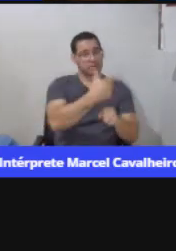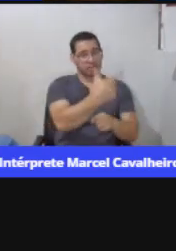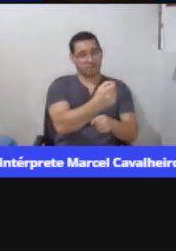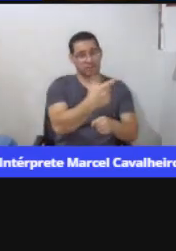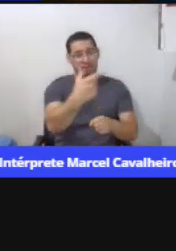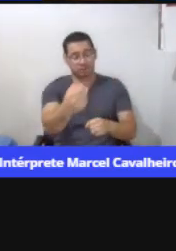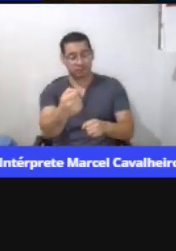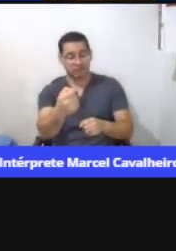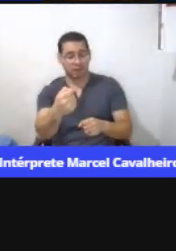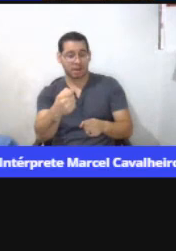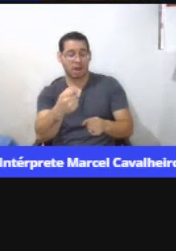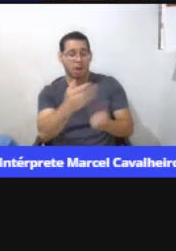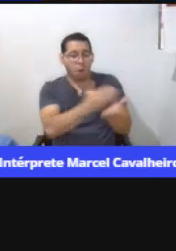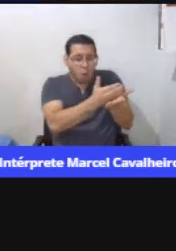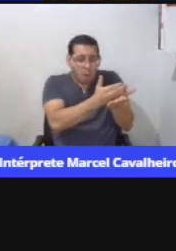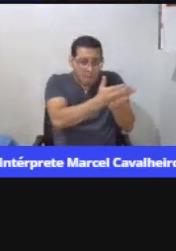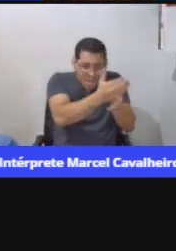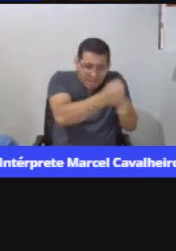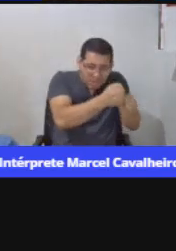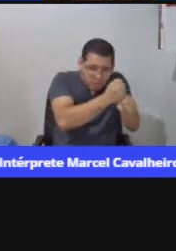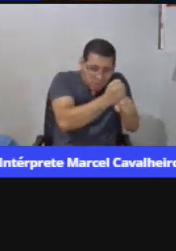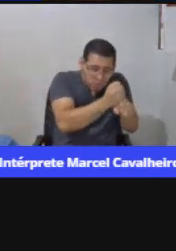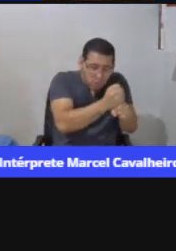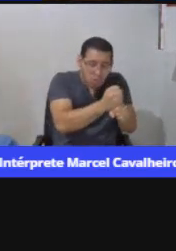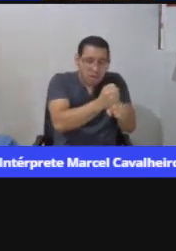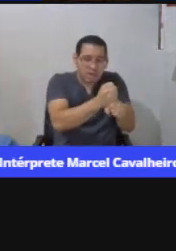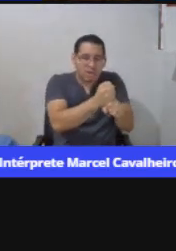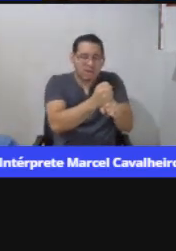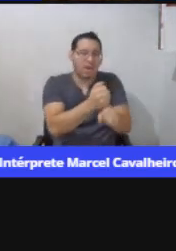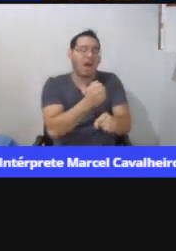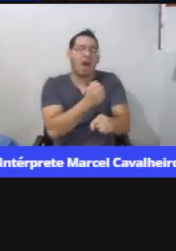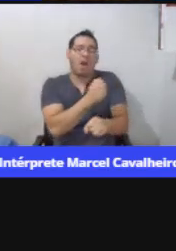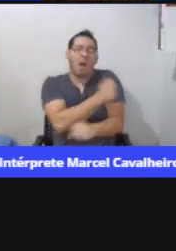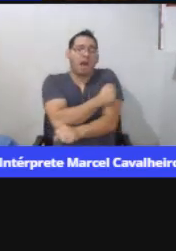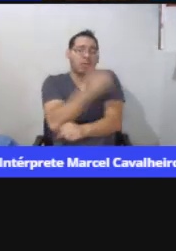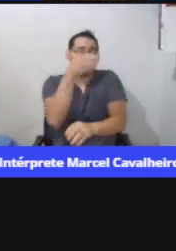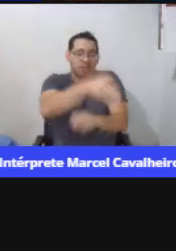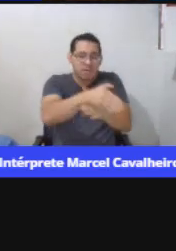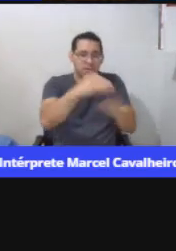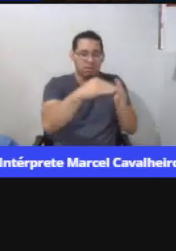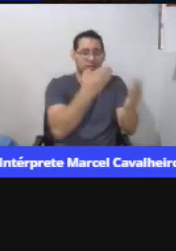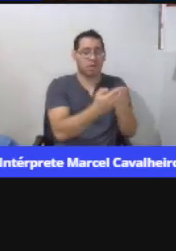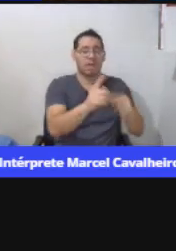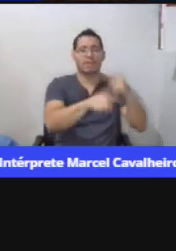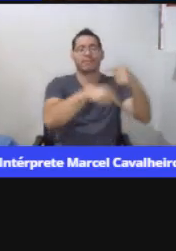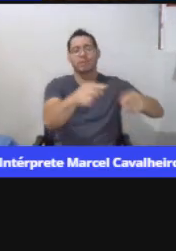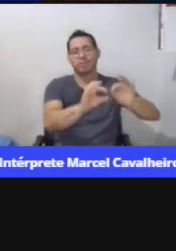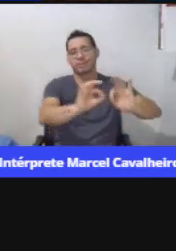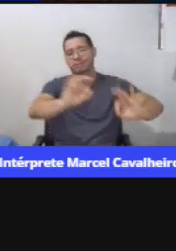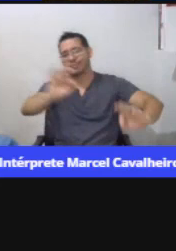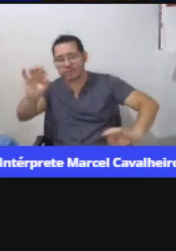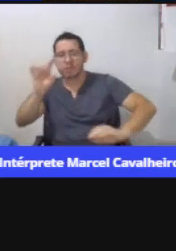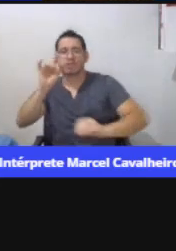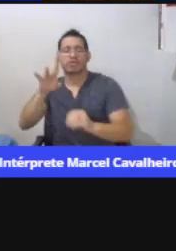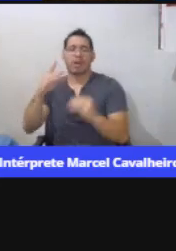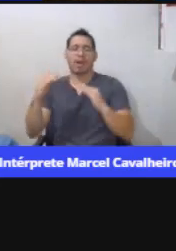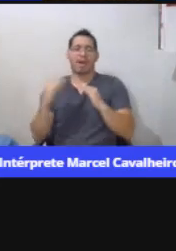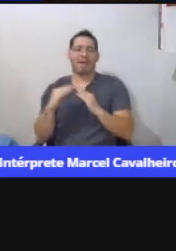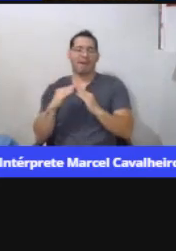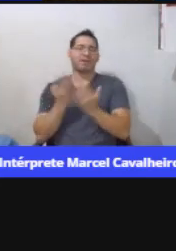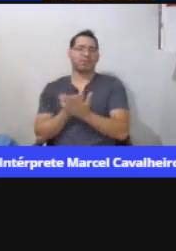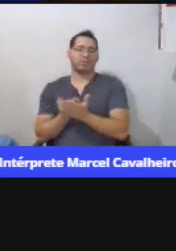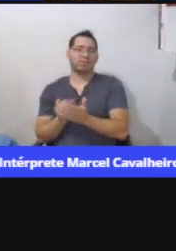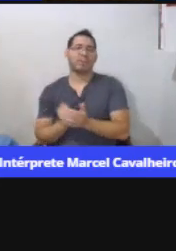aulas presenciais e o restante foi todo remoto. Por isso, nós sabemos que alguns